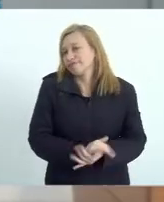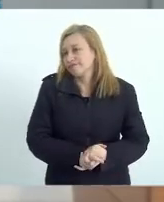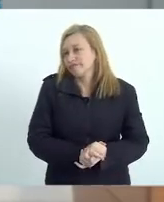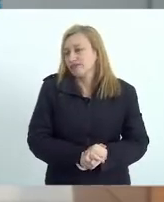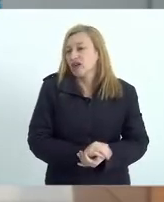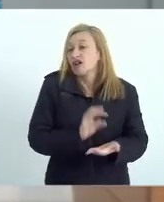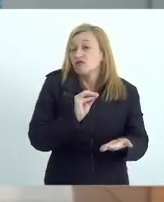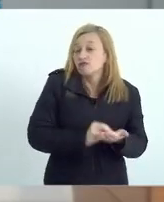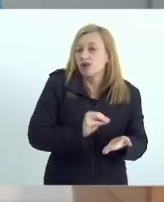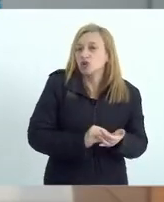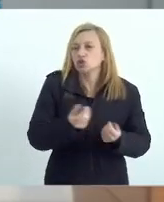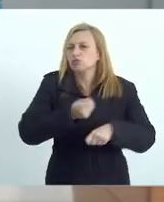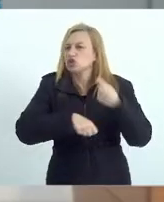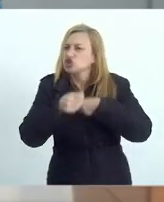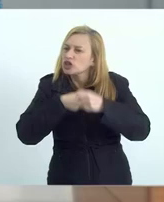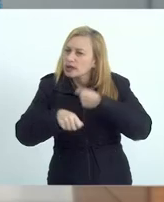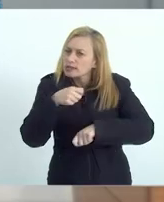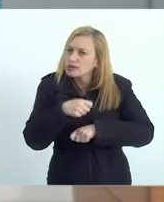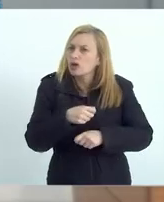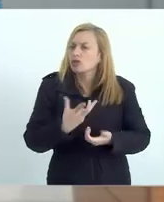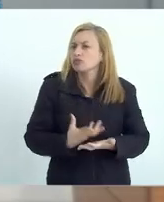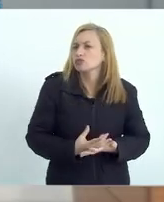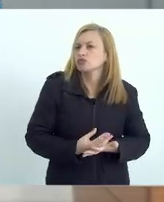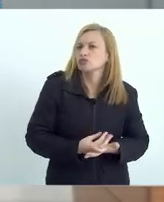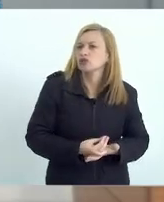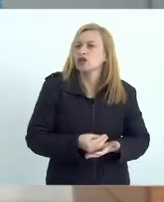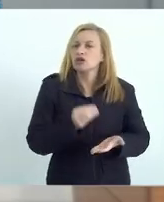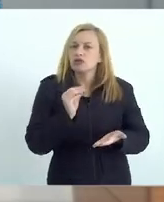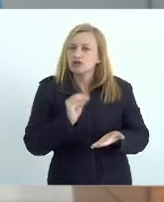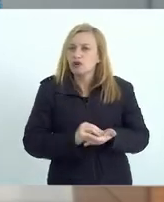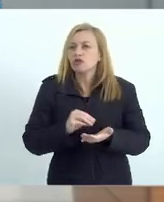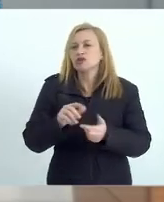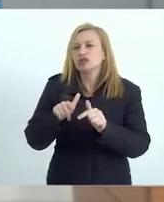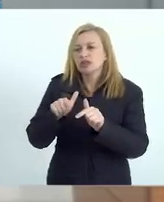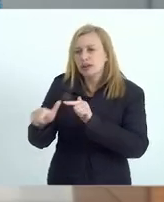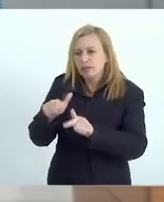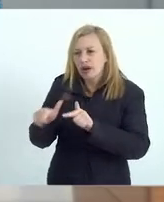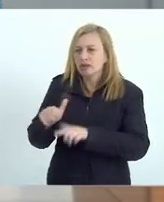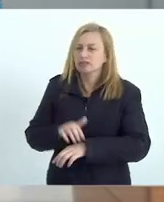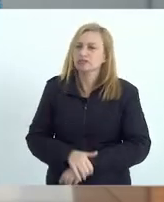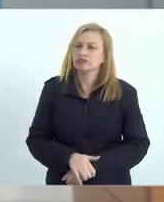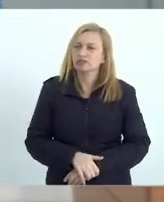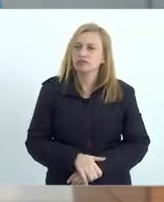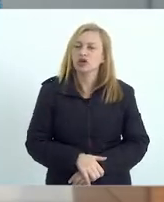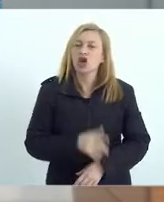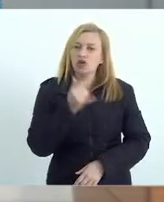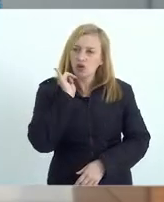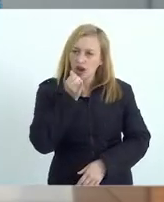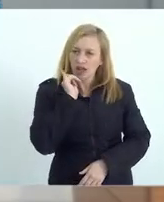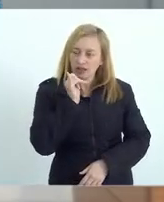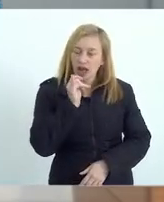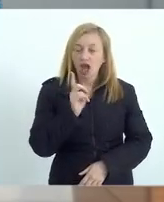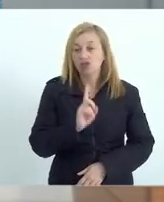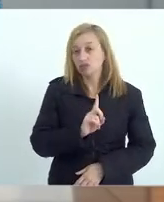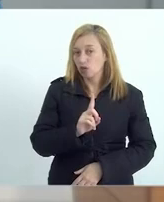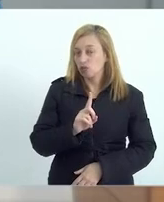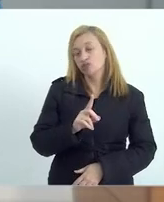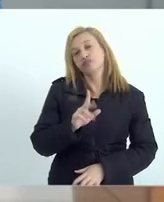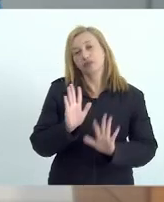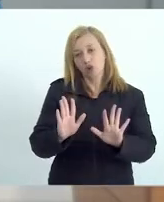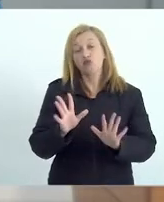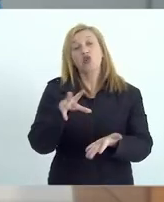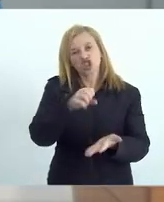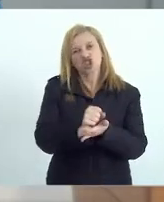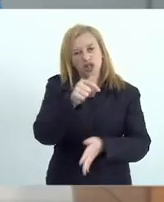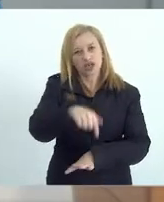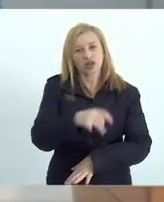pela má administração por falta de efetivo e eu vou eu vou fazer um relato que eu não deveria fazer mas